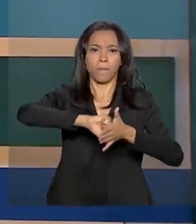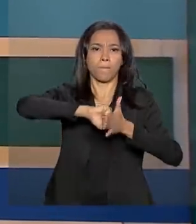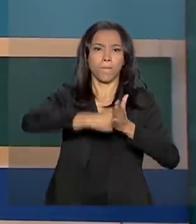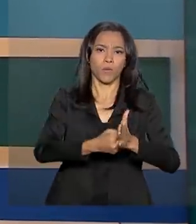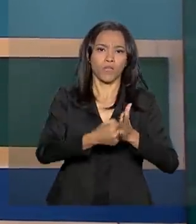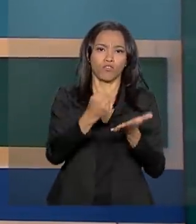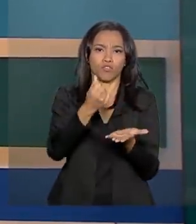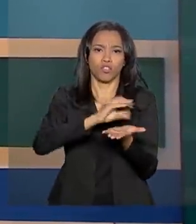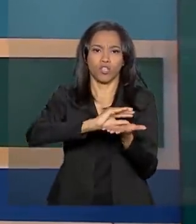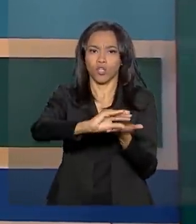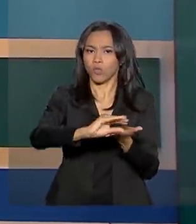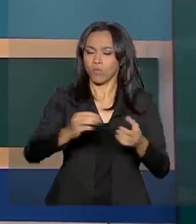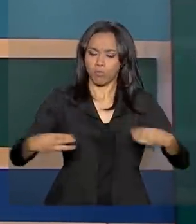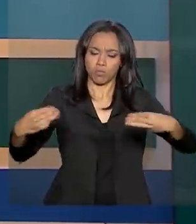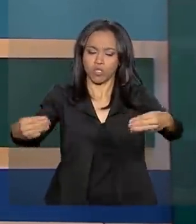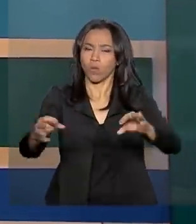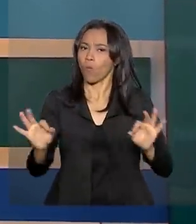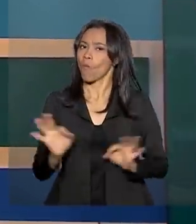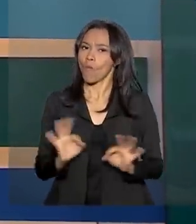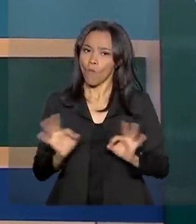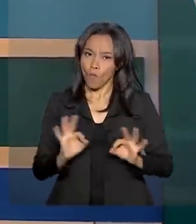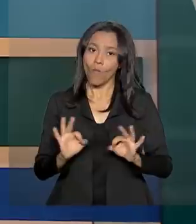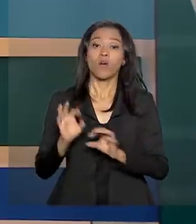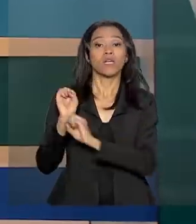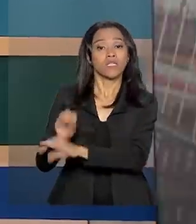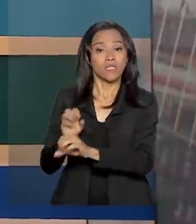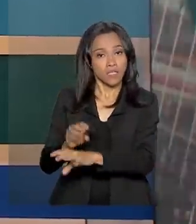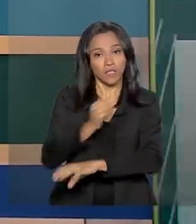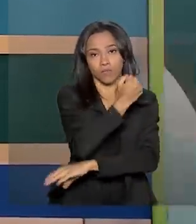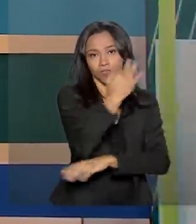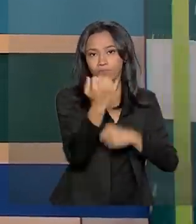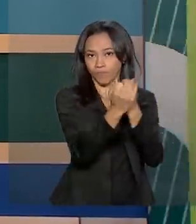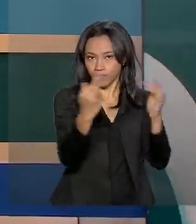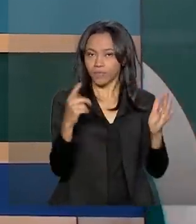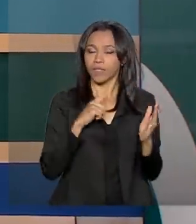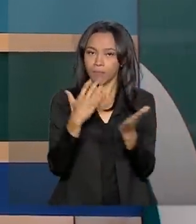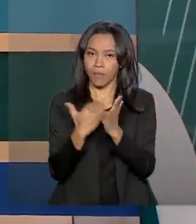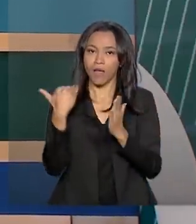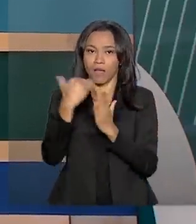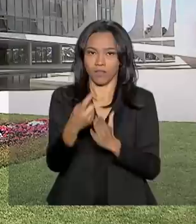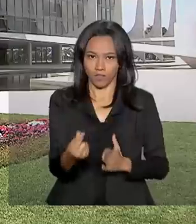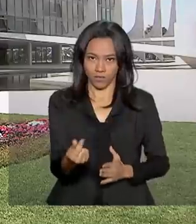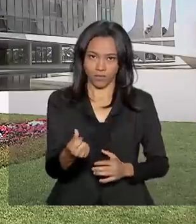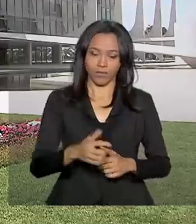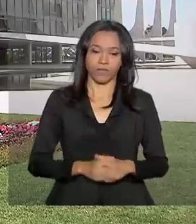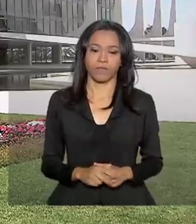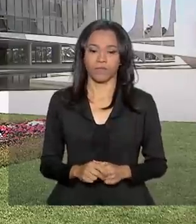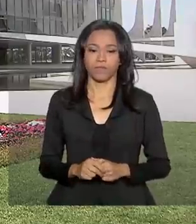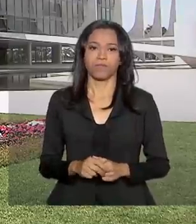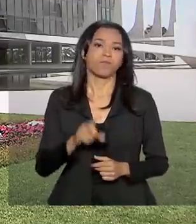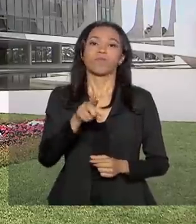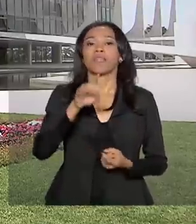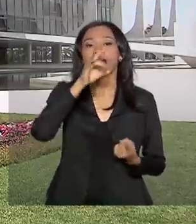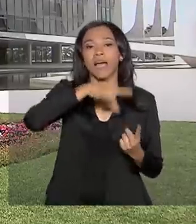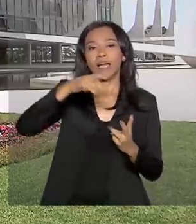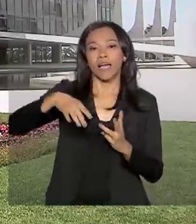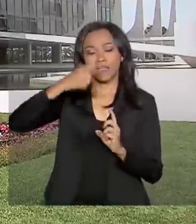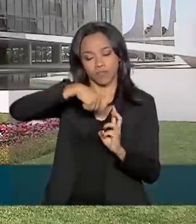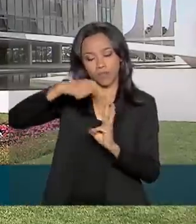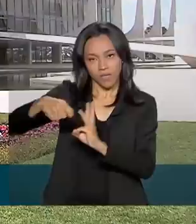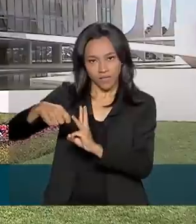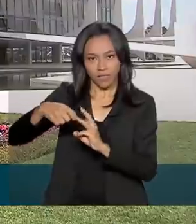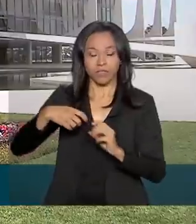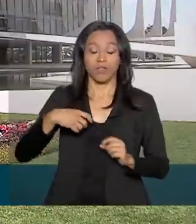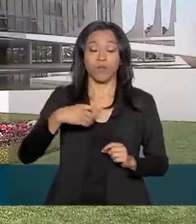de recursos para nenhum ministério. Educação e meio ambiente terão mais verba. A cada 2 meses, o